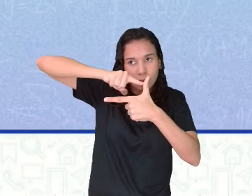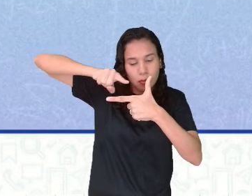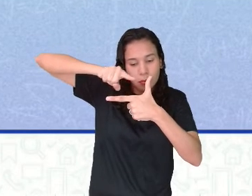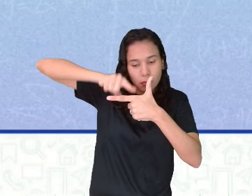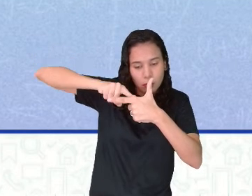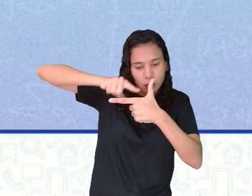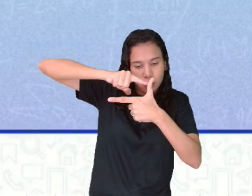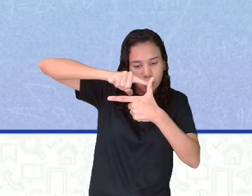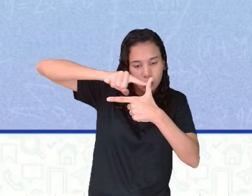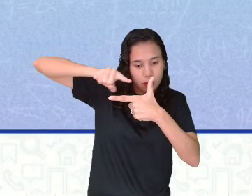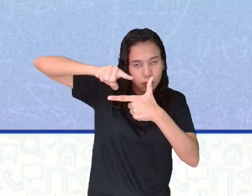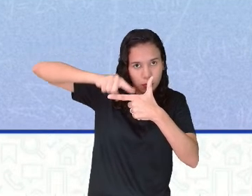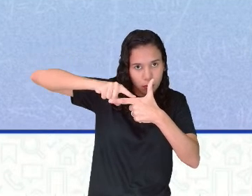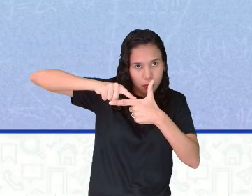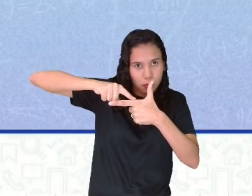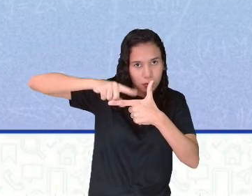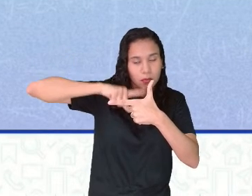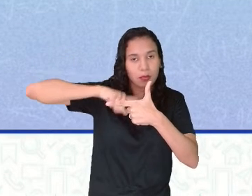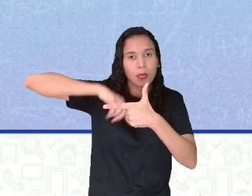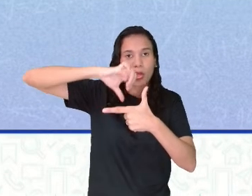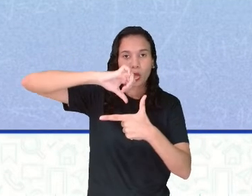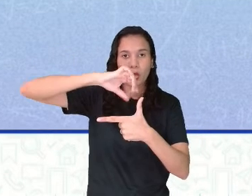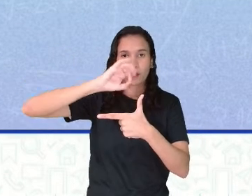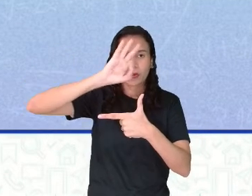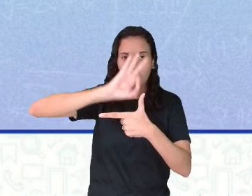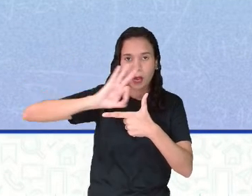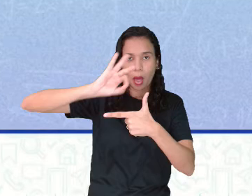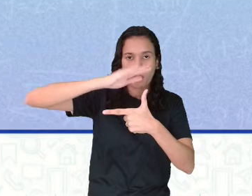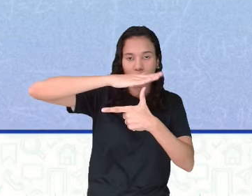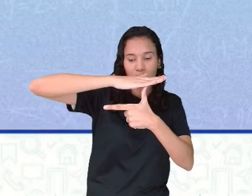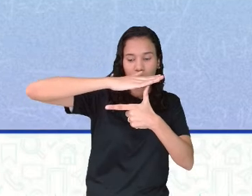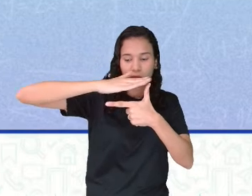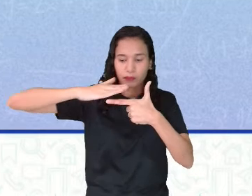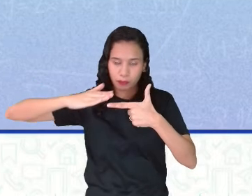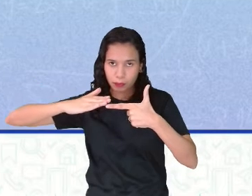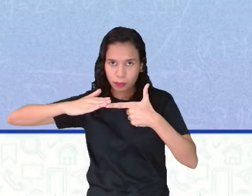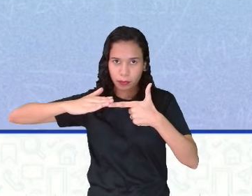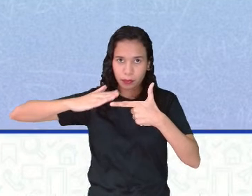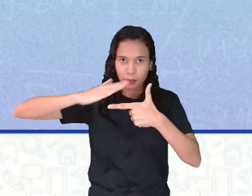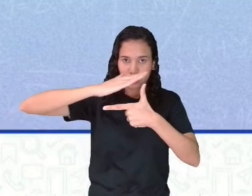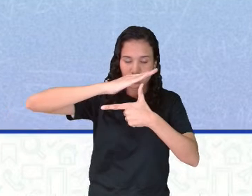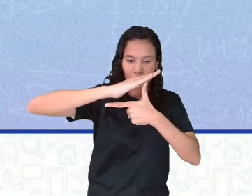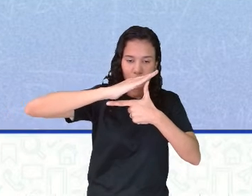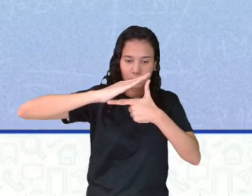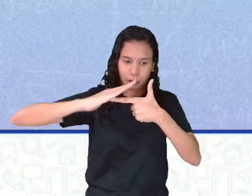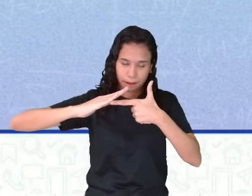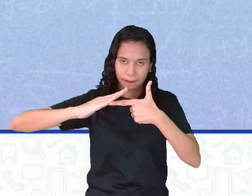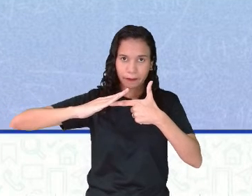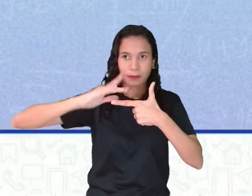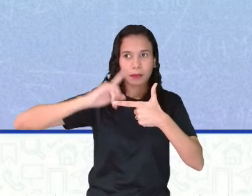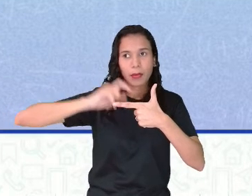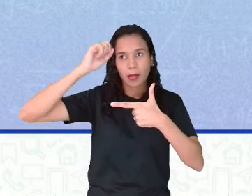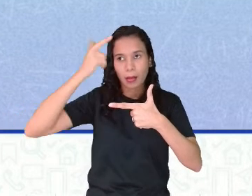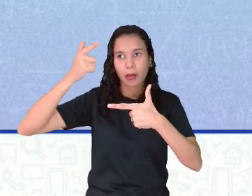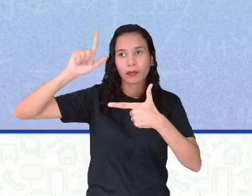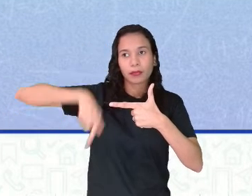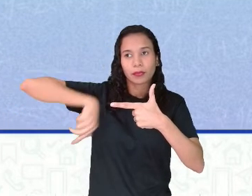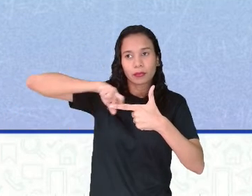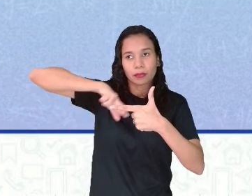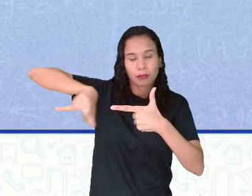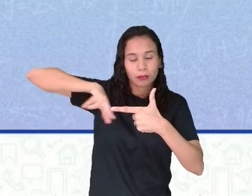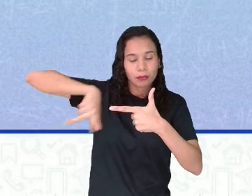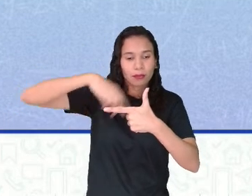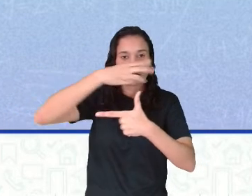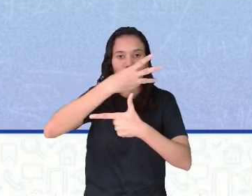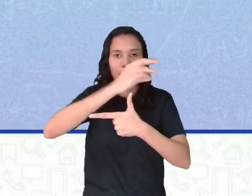de medida igual a 90 graus. E os outros 2 ângulos, claro, né, são ângulos